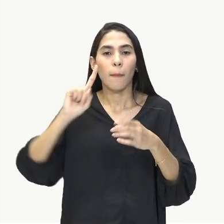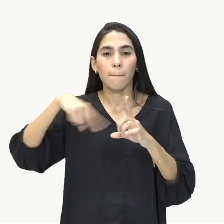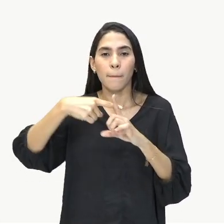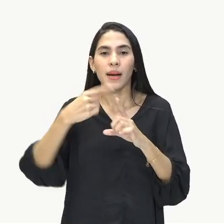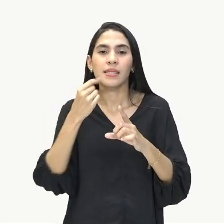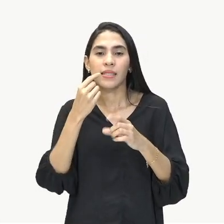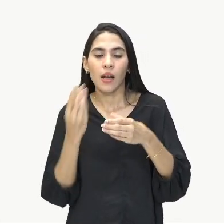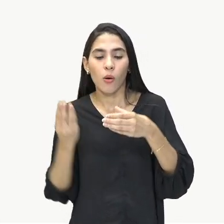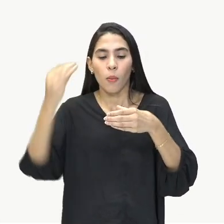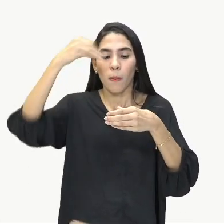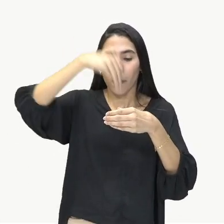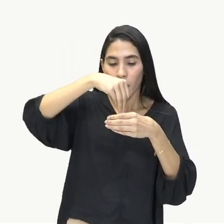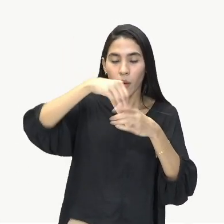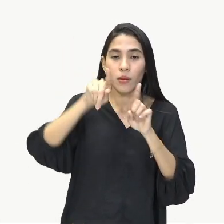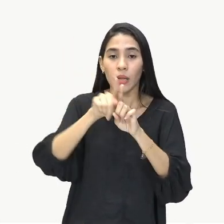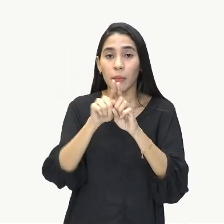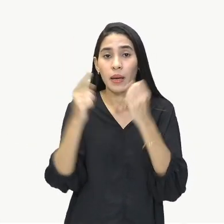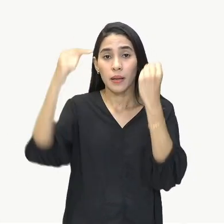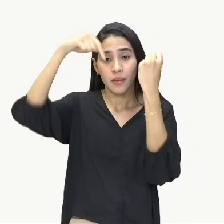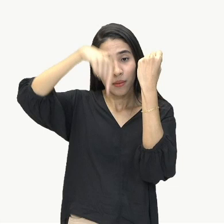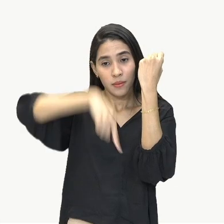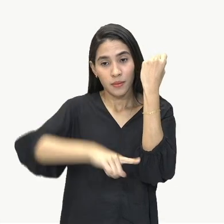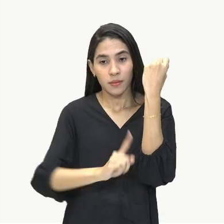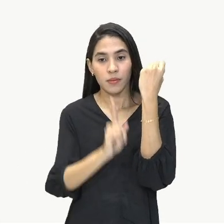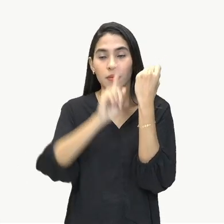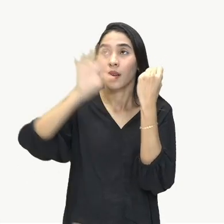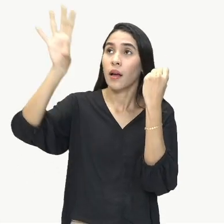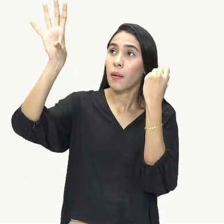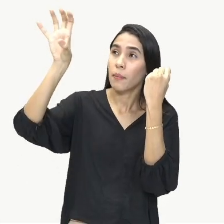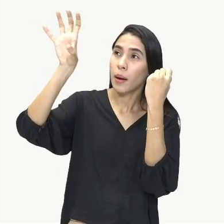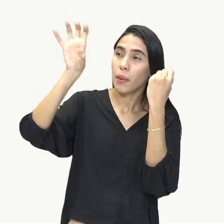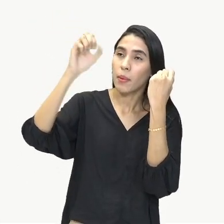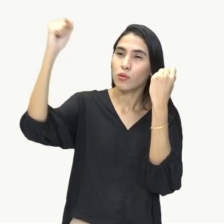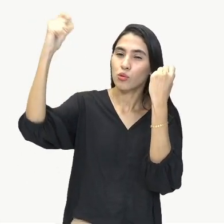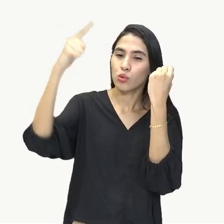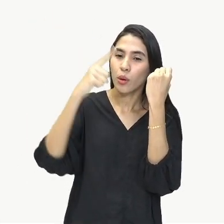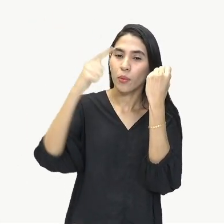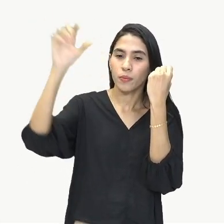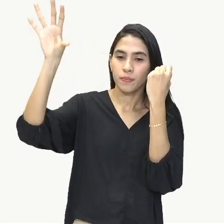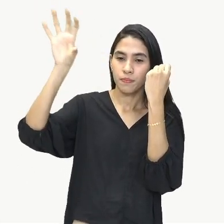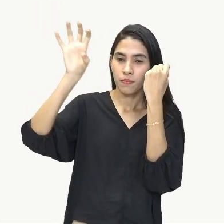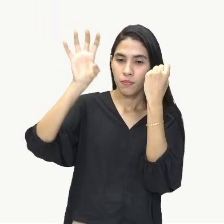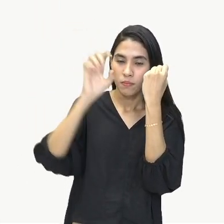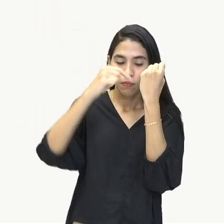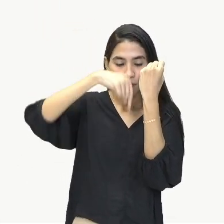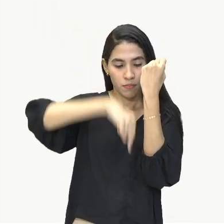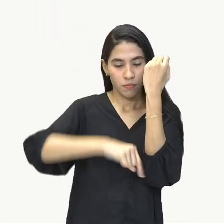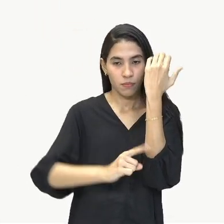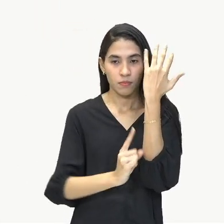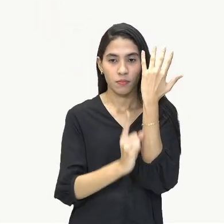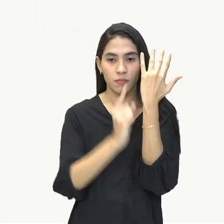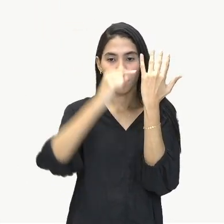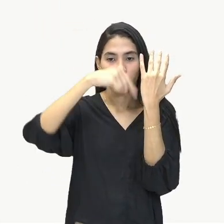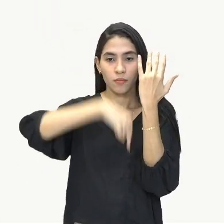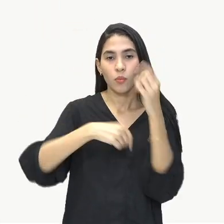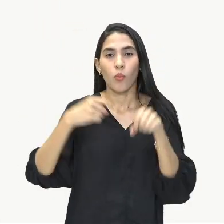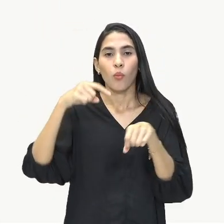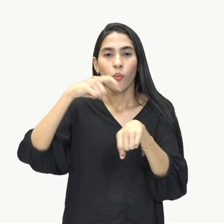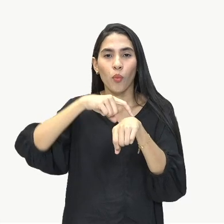a fotossíntese é um processo endotérmico. Quando você está na